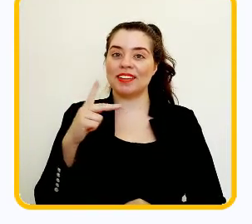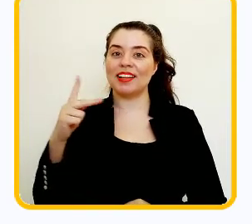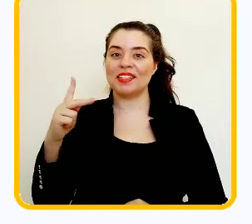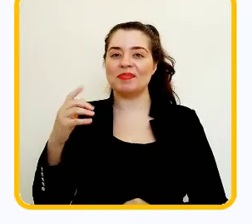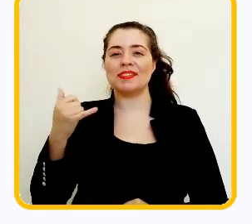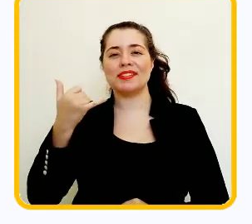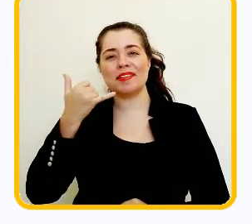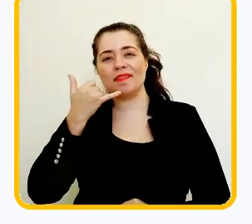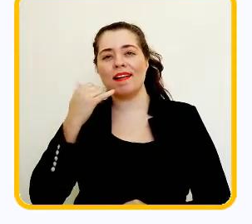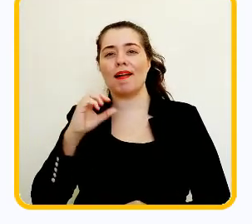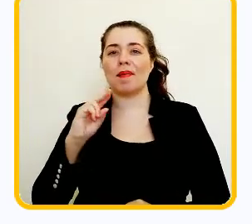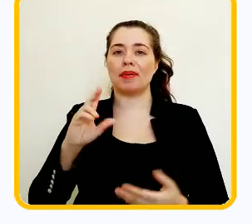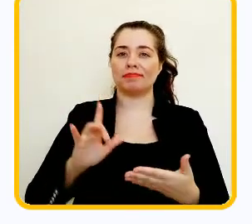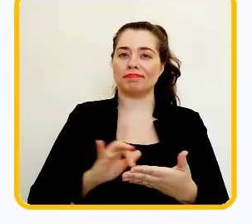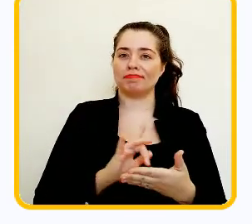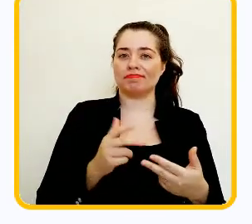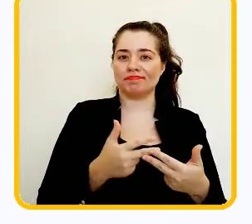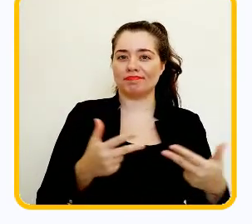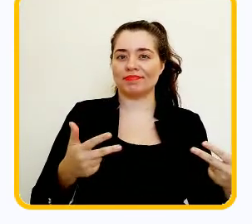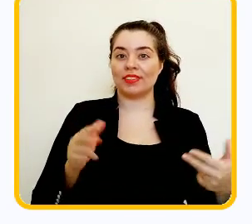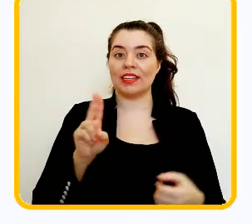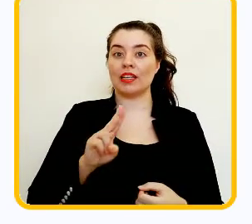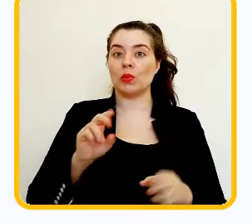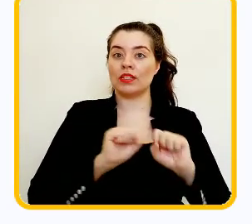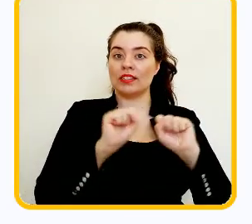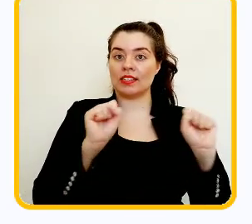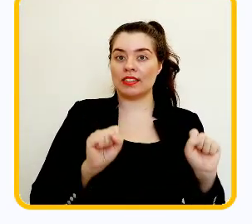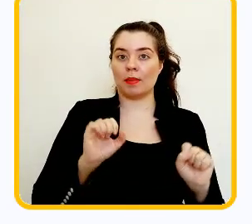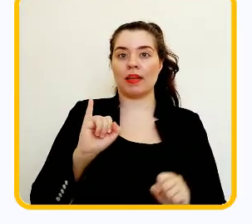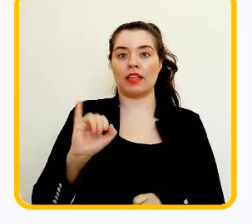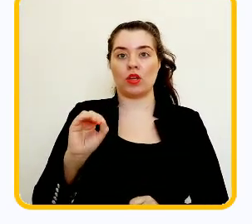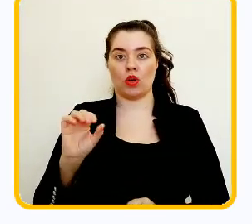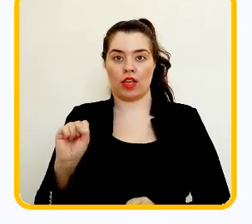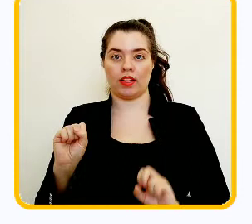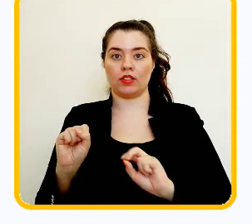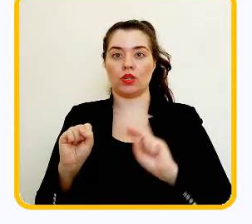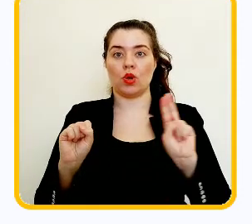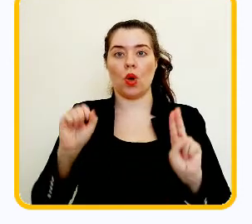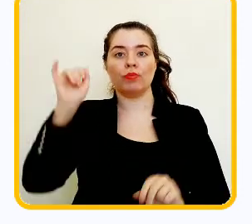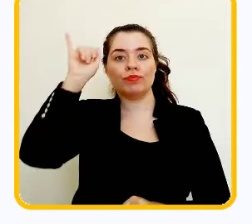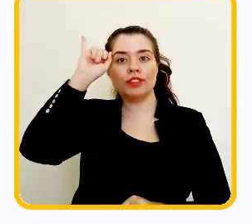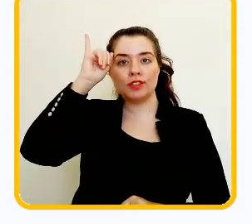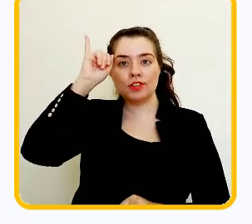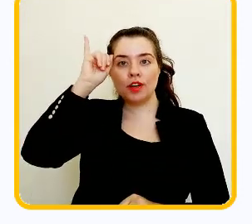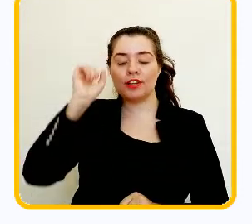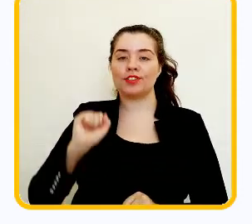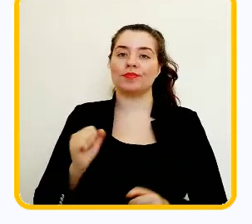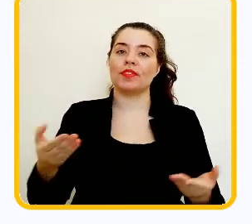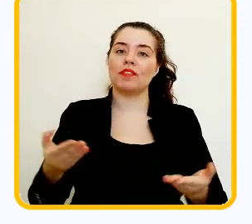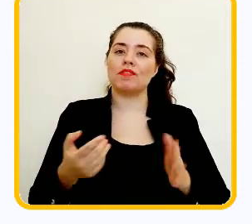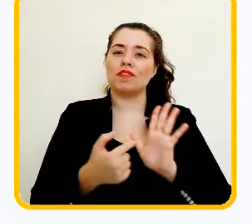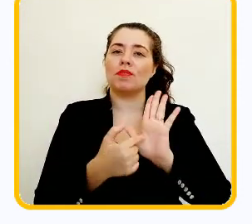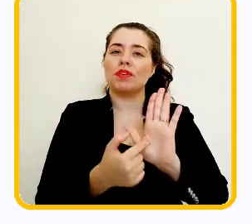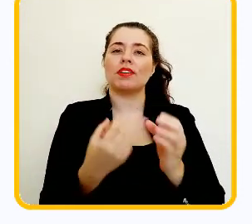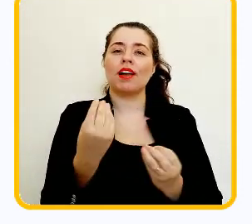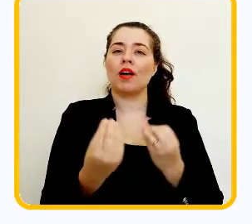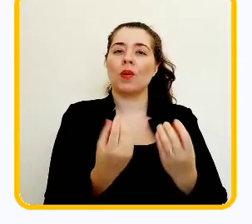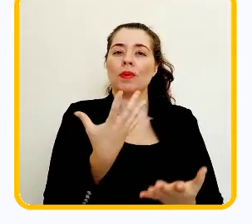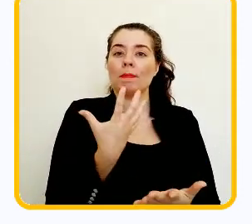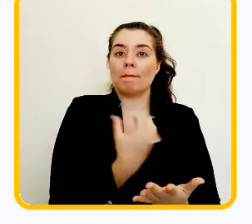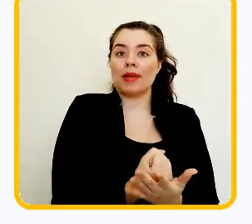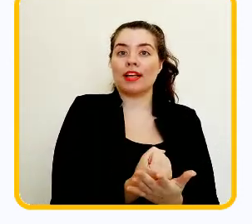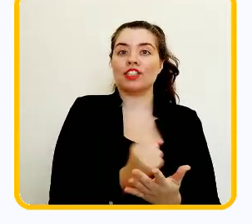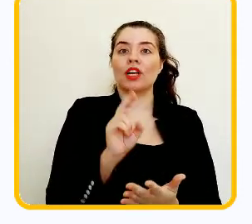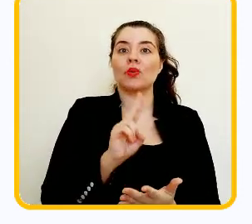O Moodle possui um aplicativo para dispositivos móveis que utilizam os sistemas operacionais iOS e Android. Eu vou te mostrar agora como